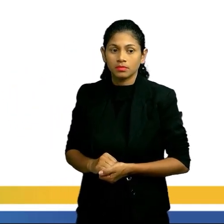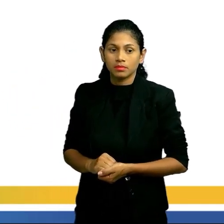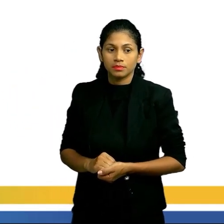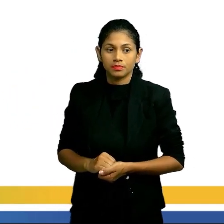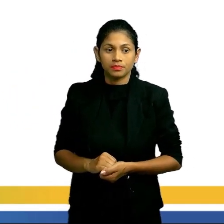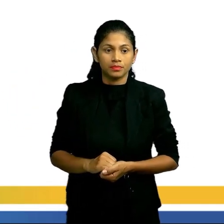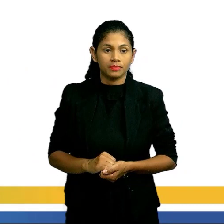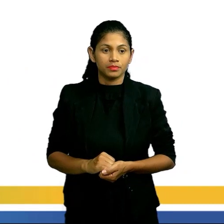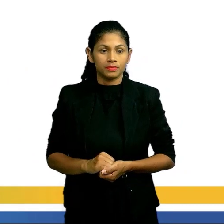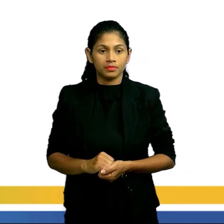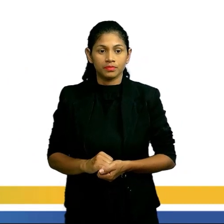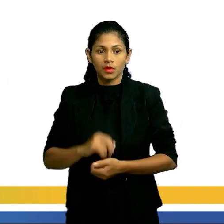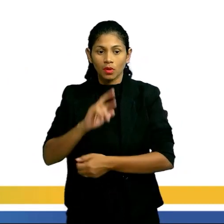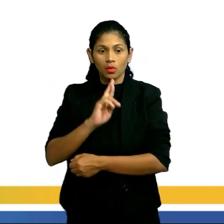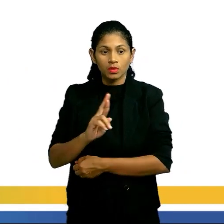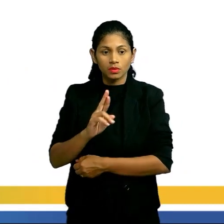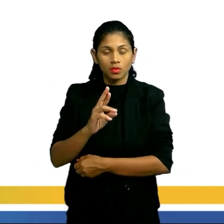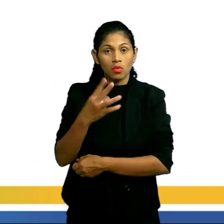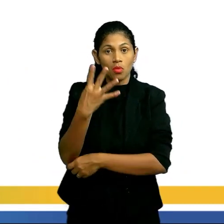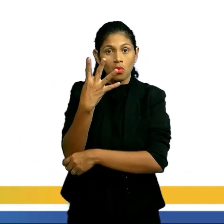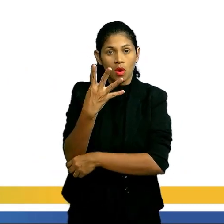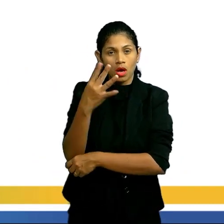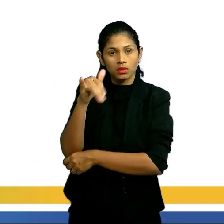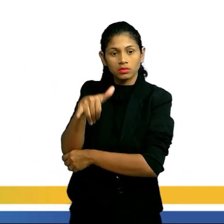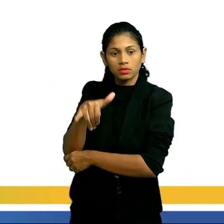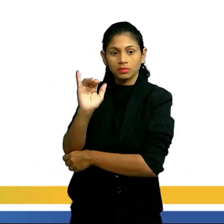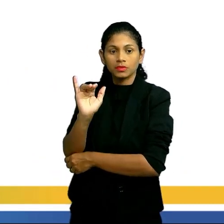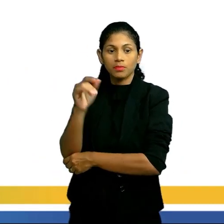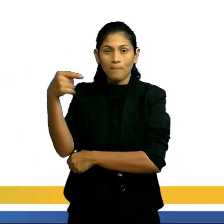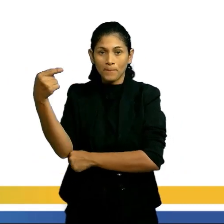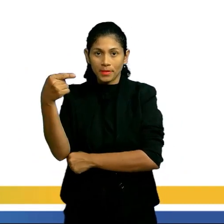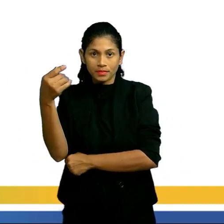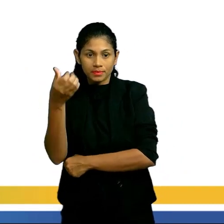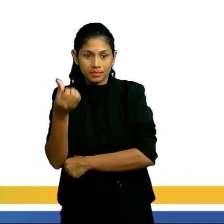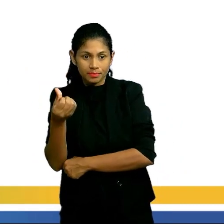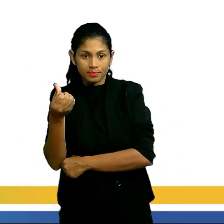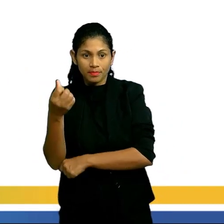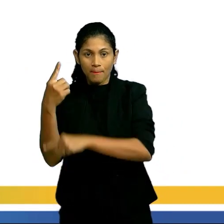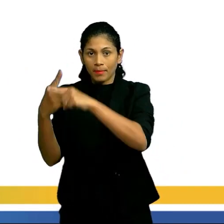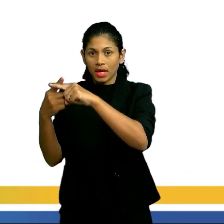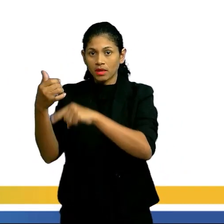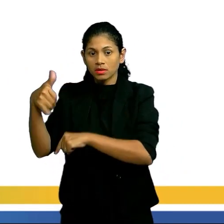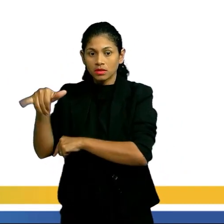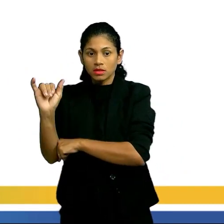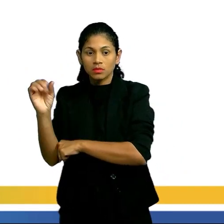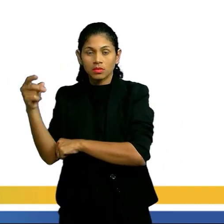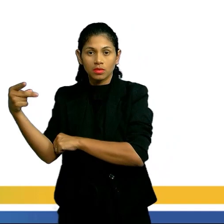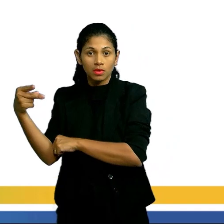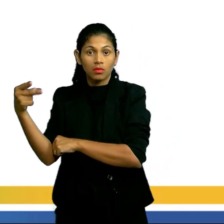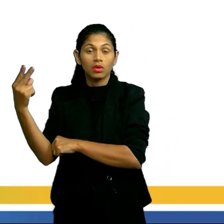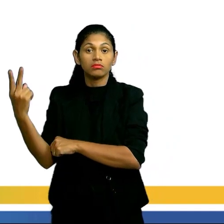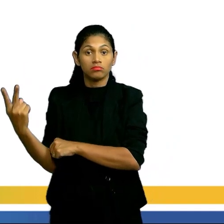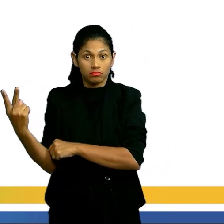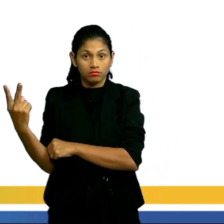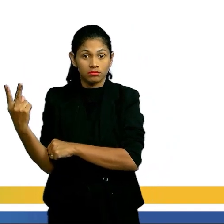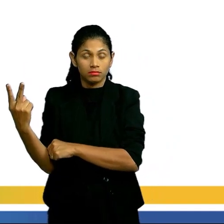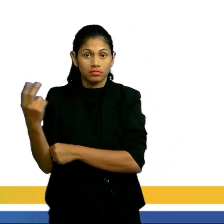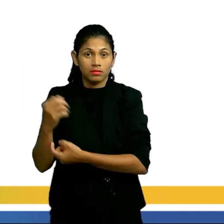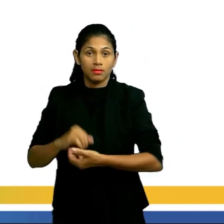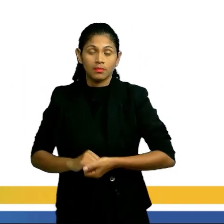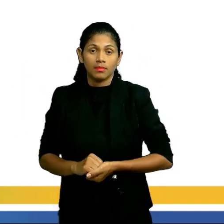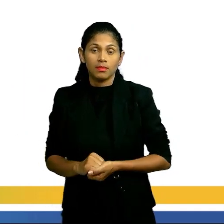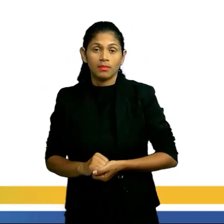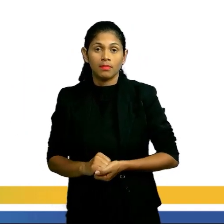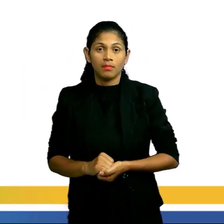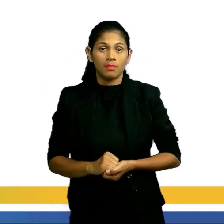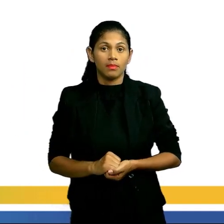3, nós vamos ter o seguinte: 4y menos 6 mais y igual a 2. E